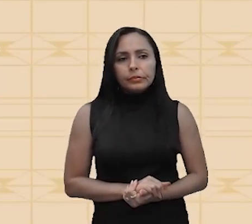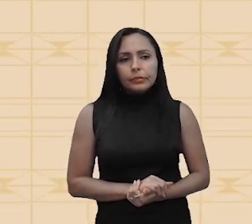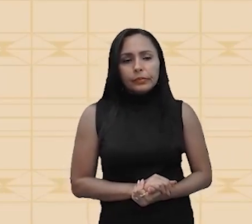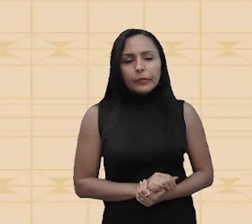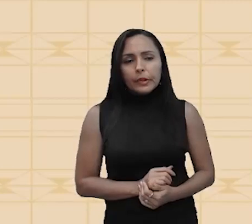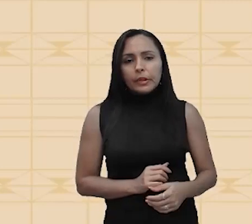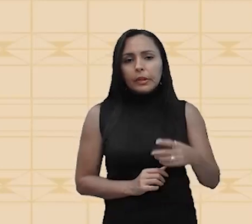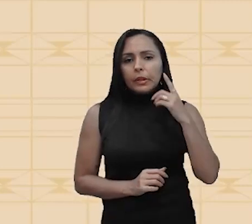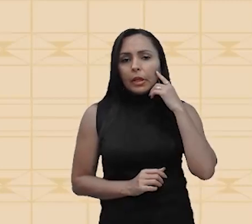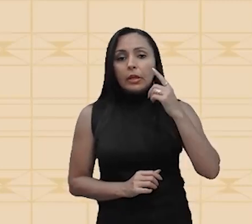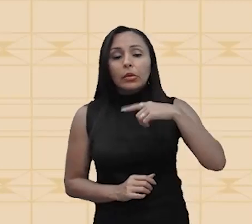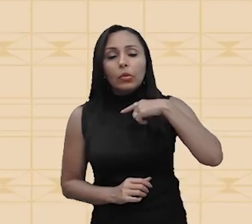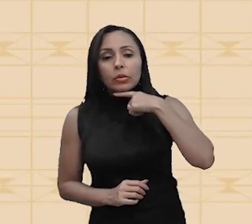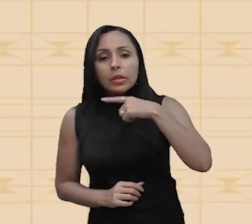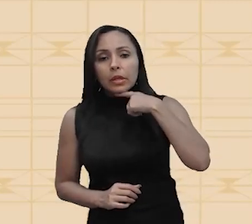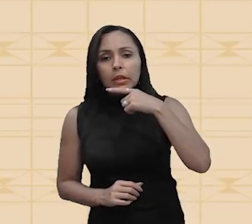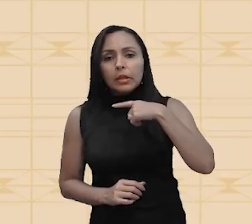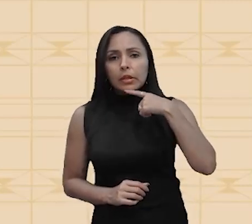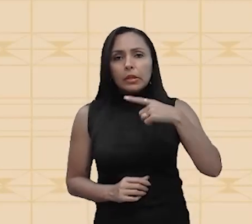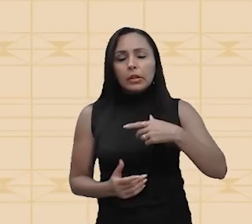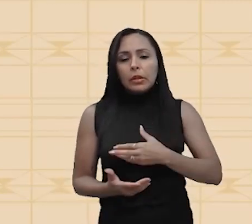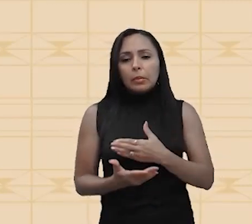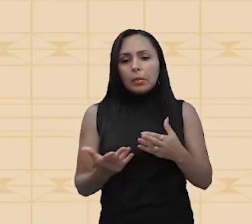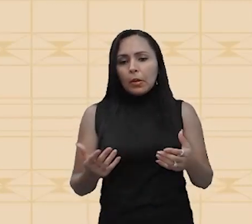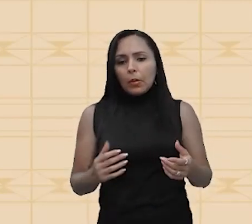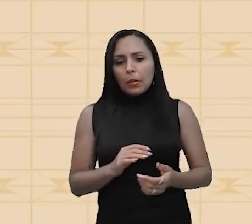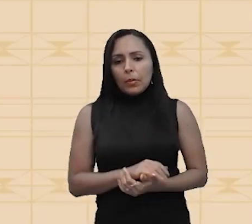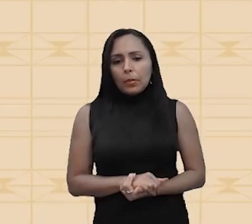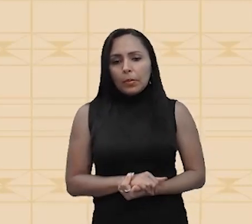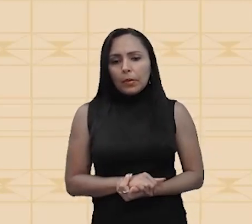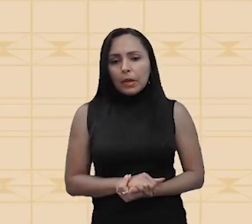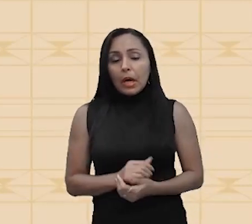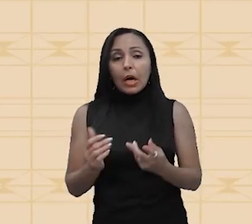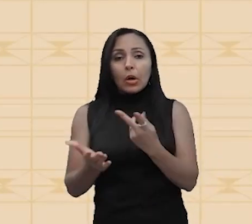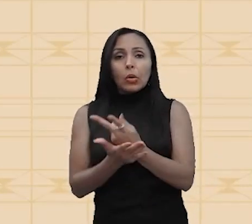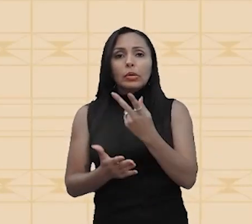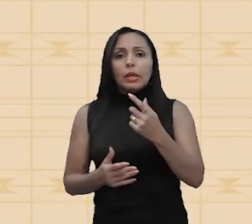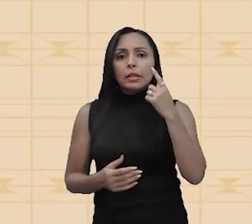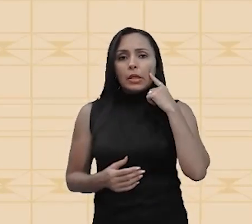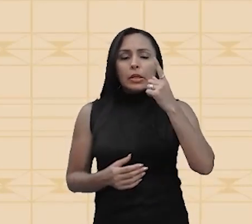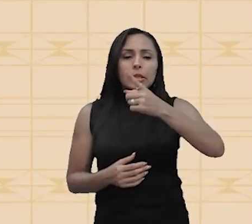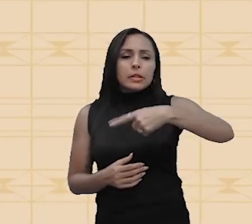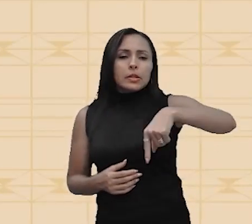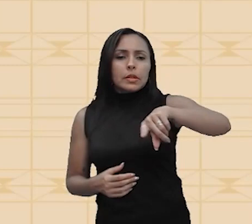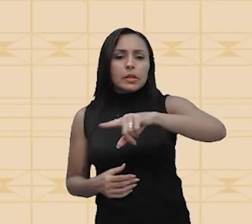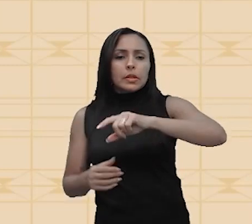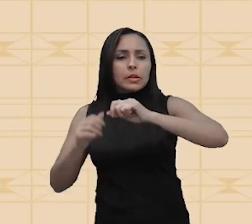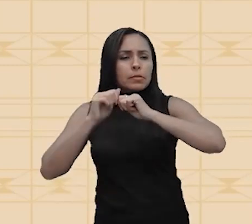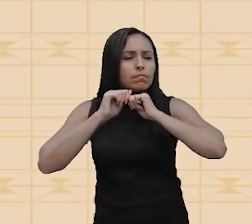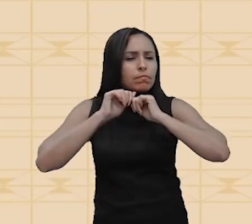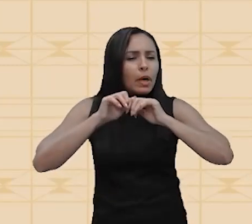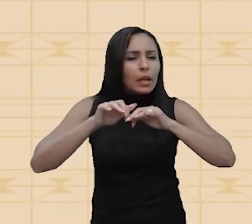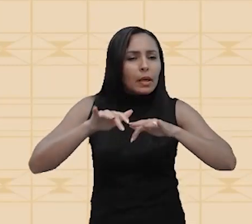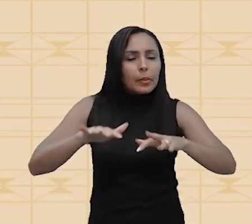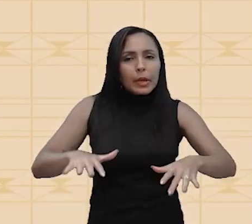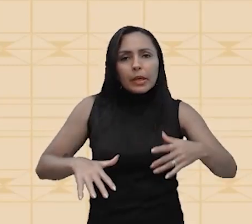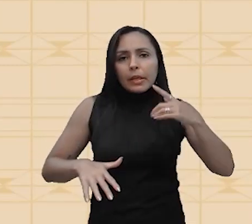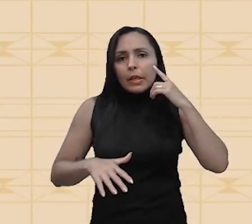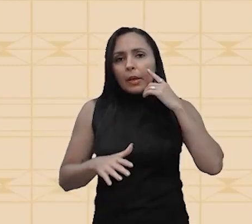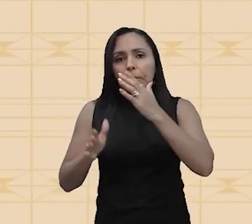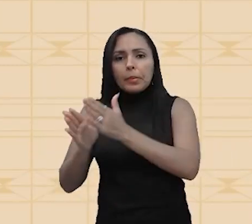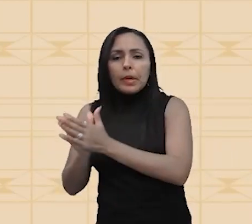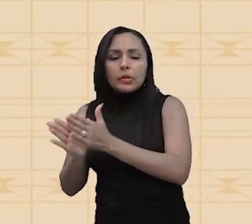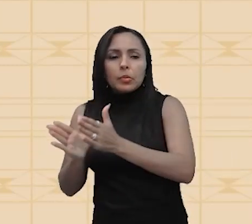consegue distinguir a luz polarizada da não polarizada. O que acontece é que esses espalhamentos na nossa visão, ela passa por um